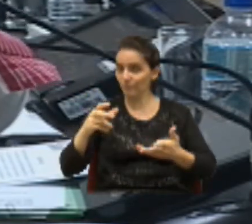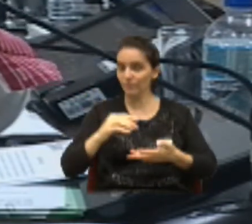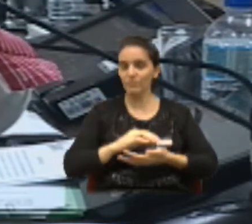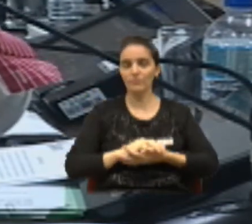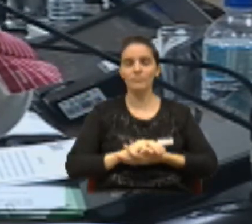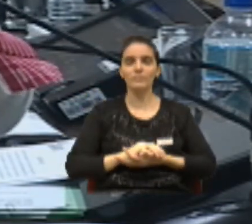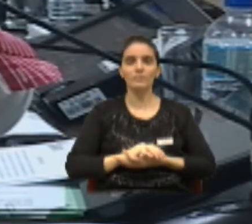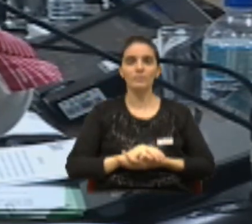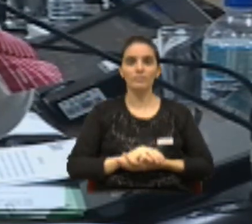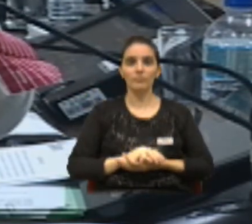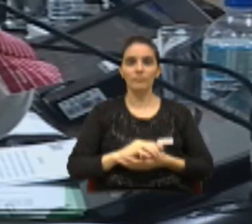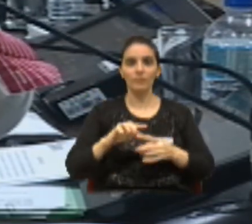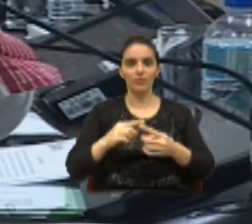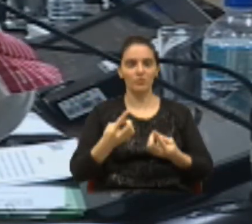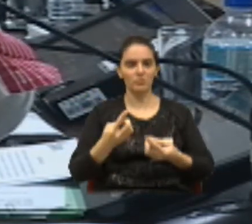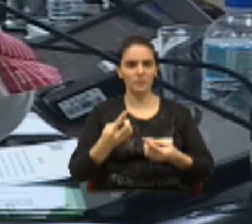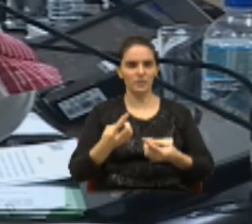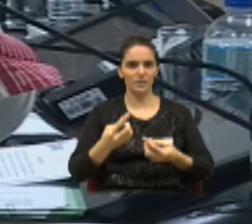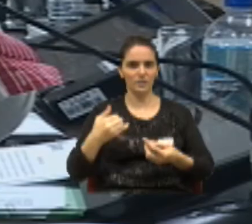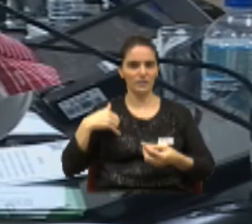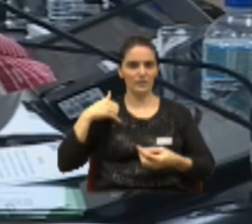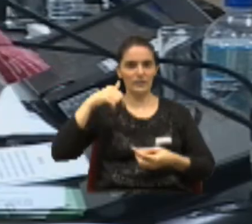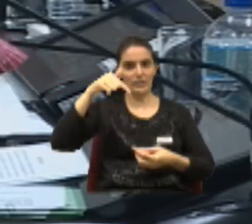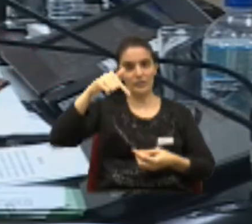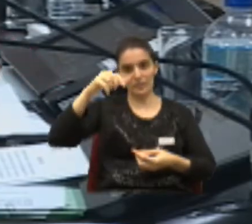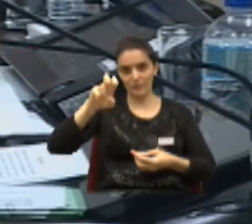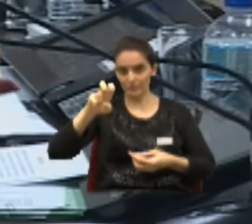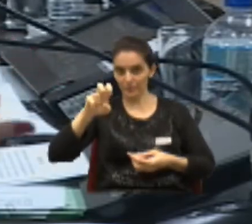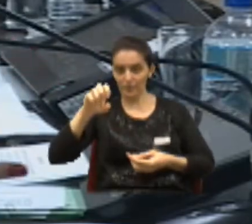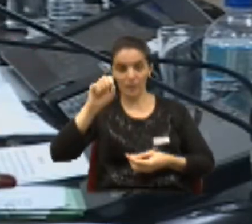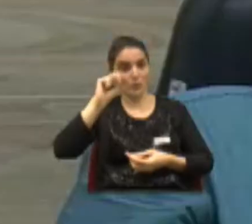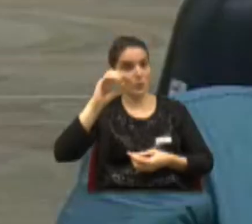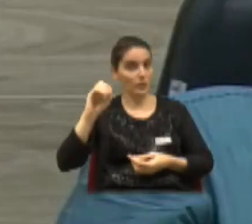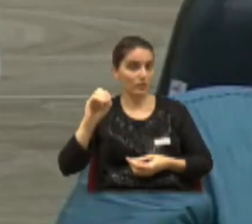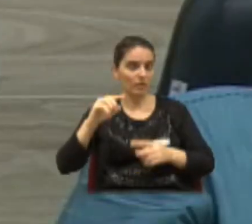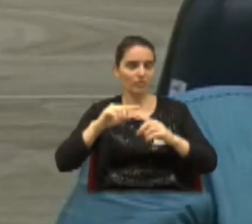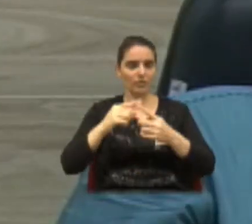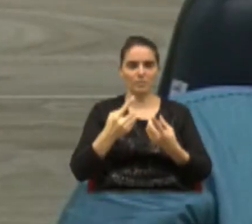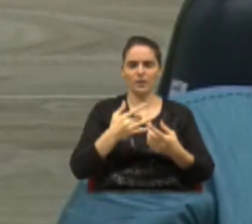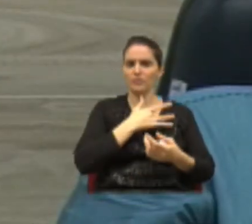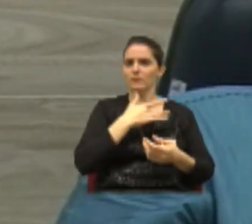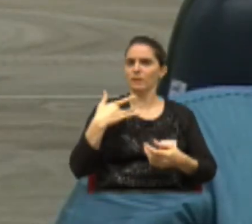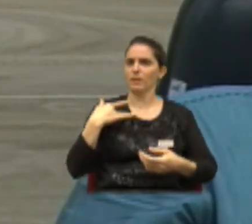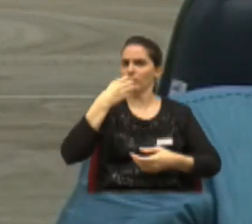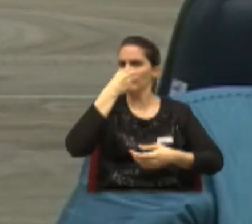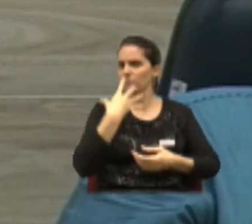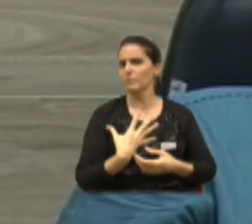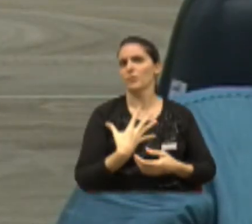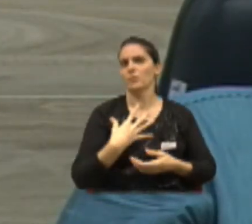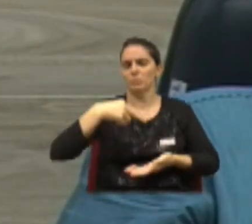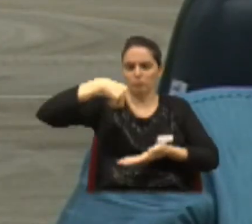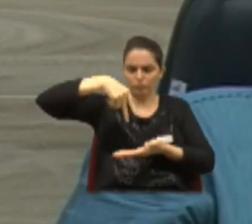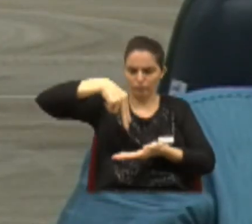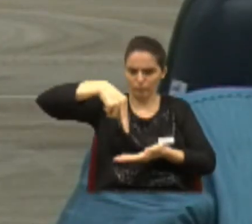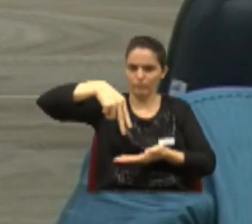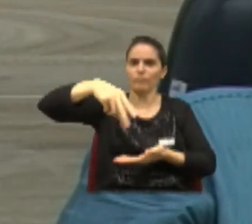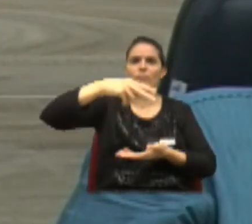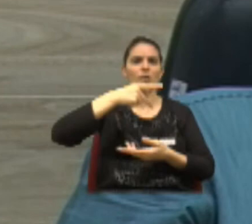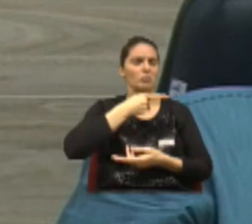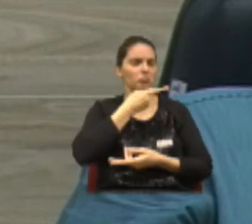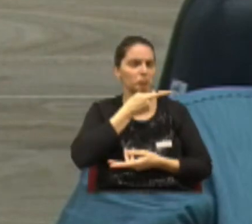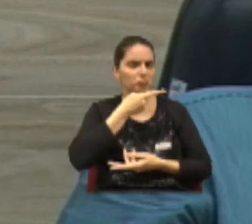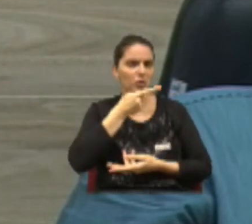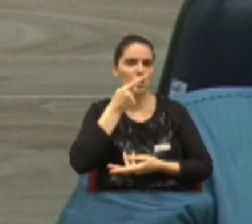justo chegarmos aos 75, 80, mas chegarmos bem. Né? Chegarmos andando,